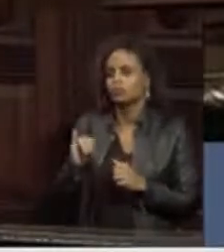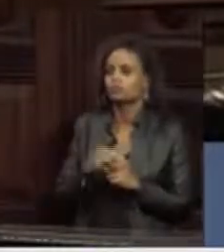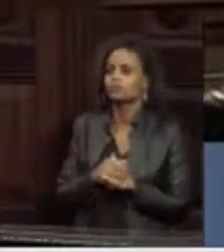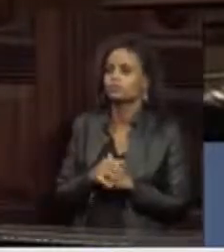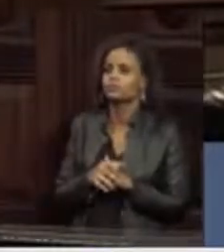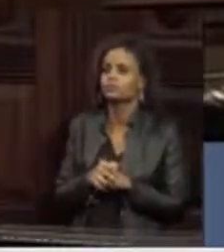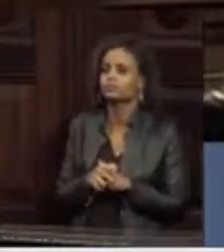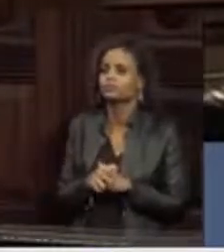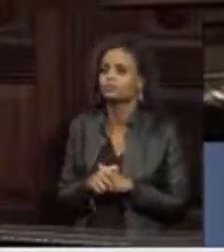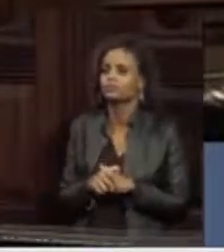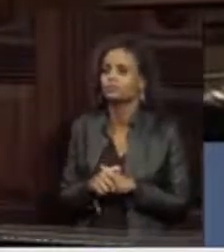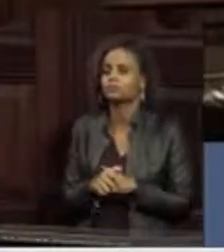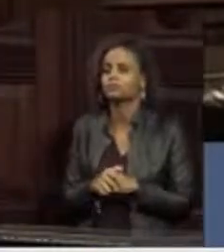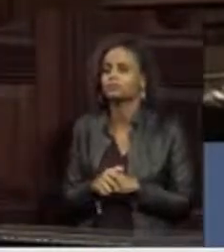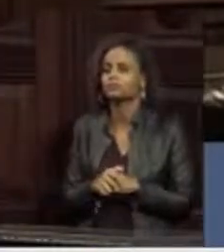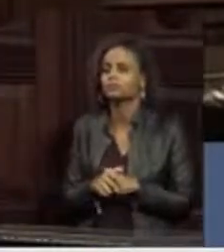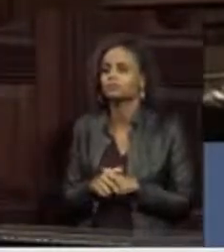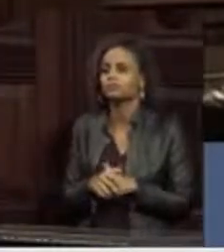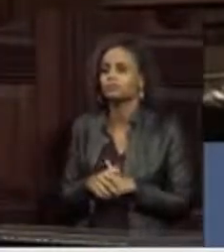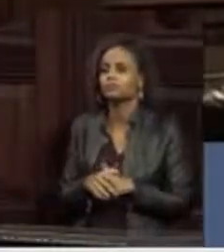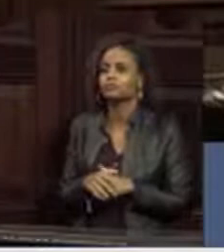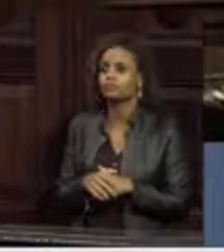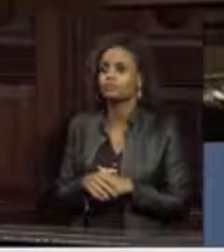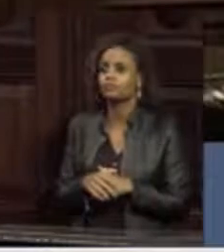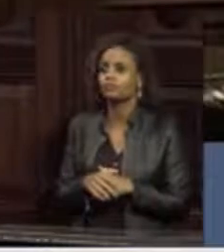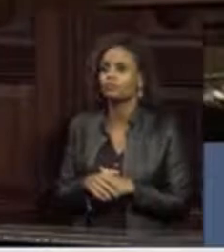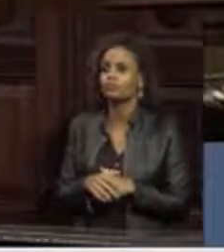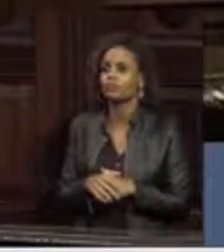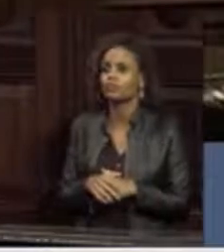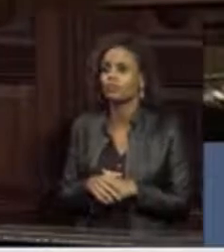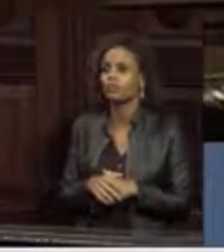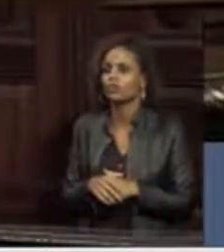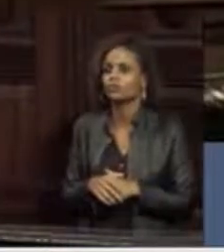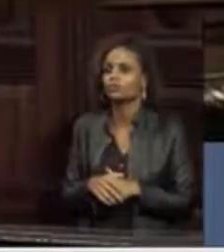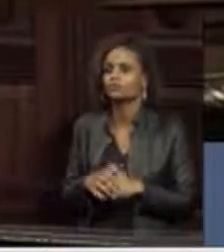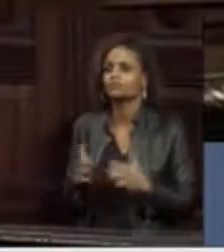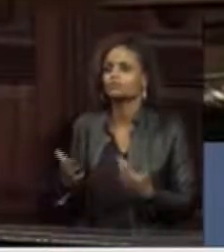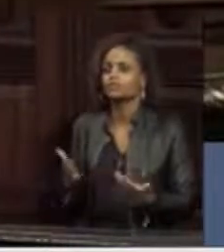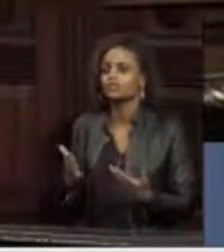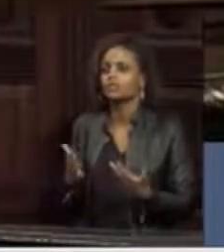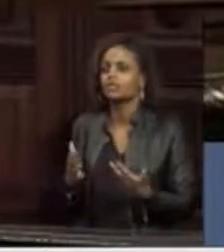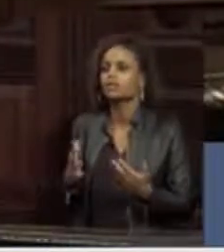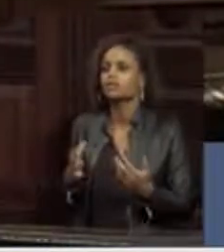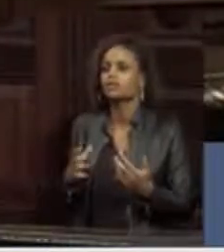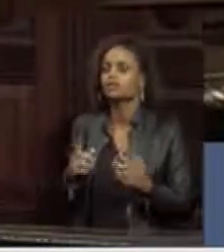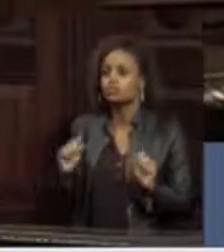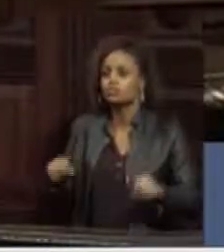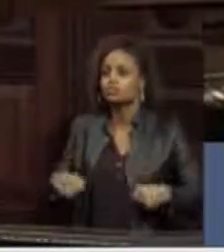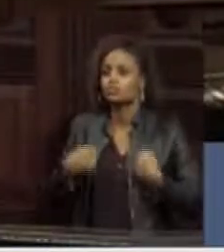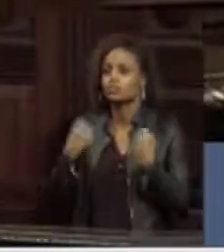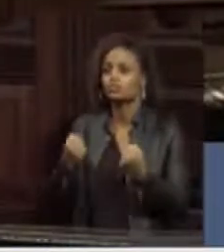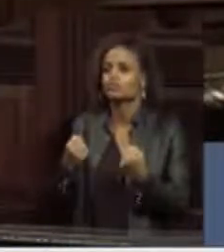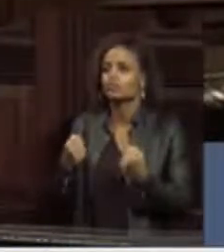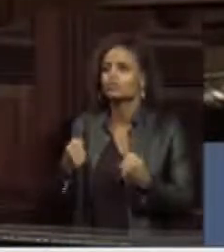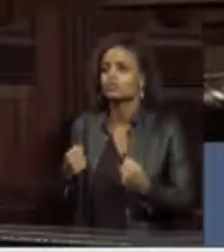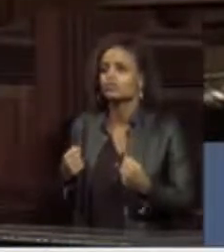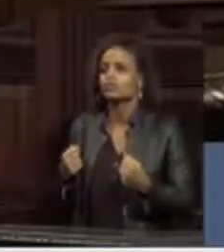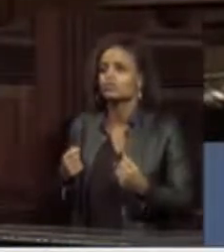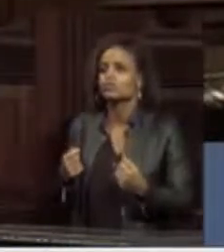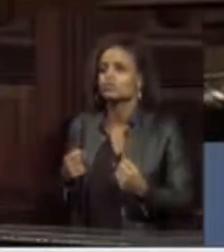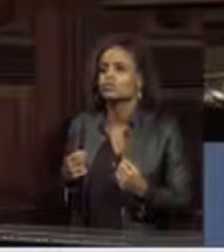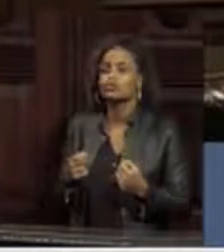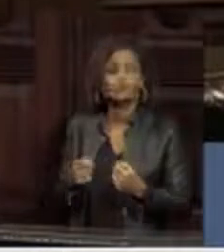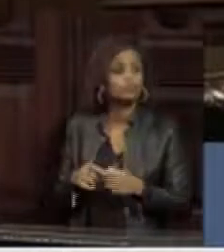Desde a utilização para a fixação, ao invés